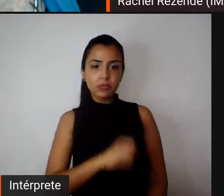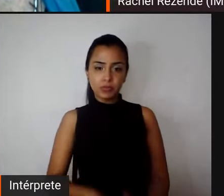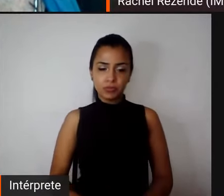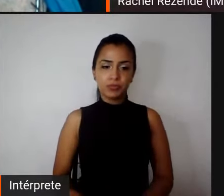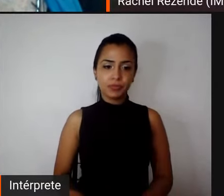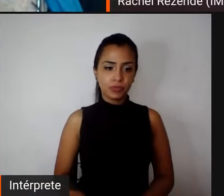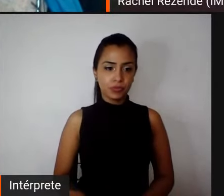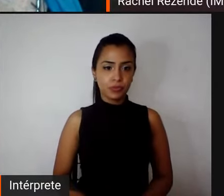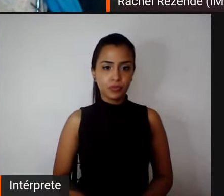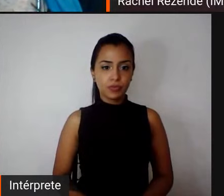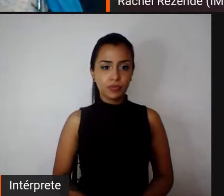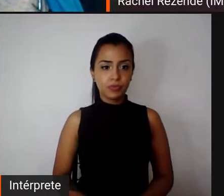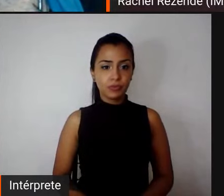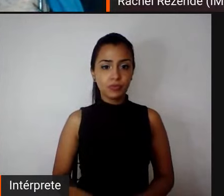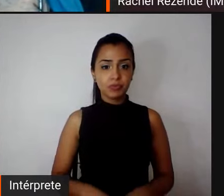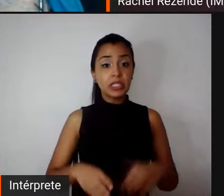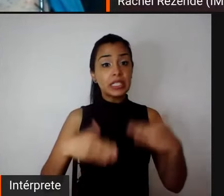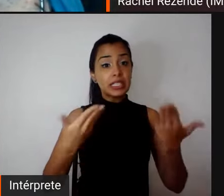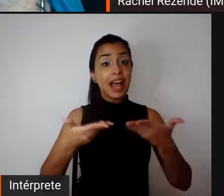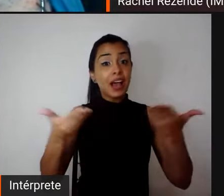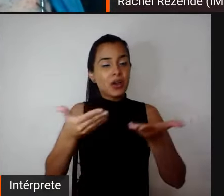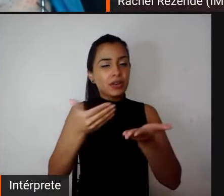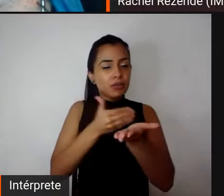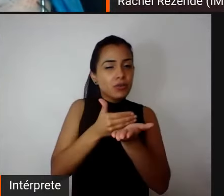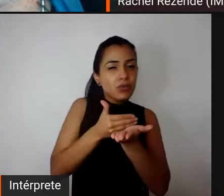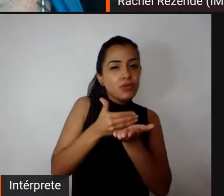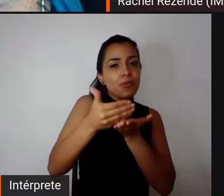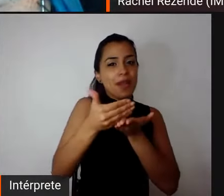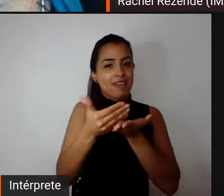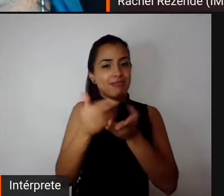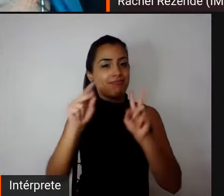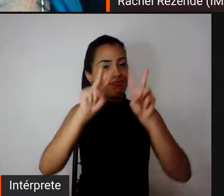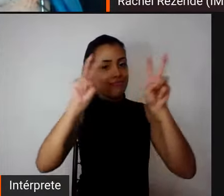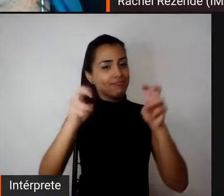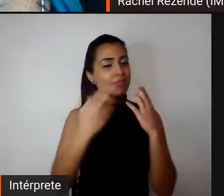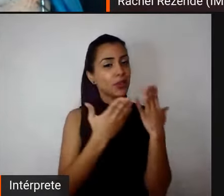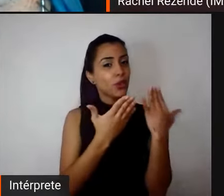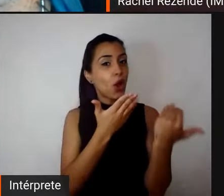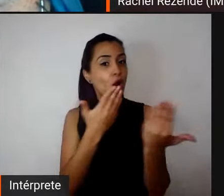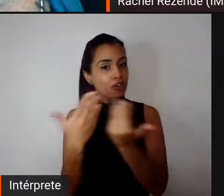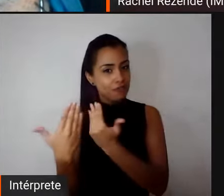na verdade, Maurinho, assim, eu acho que dá início um pouco a essa nossa conversa, né? Todos nós